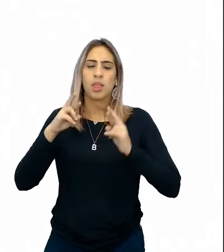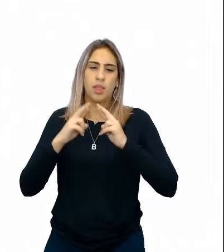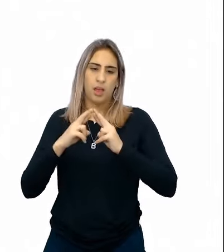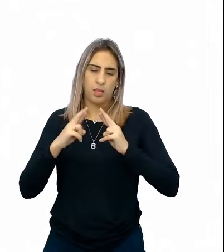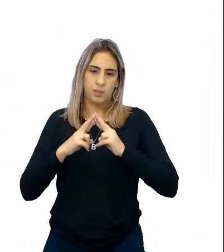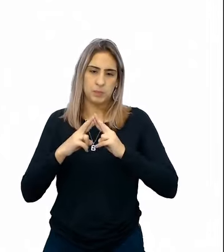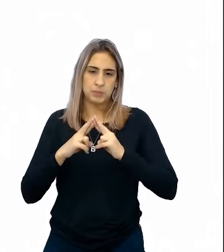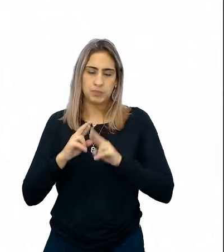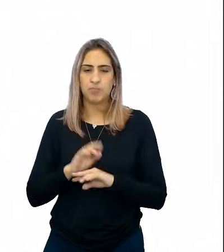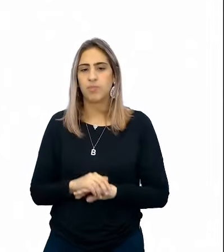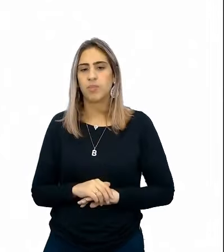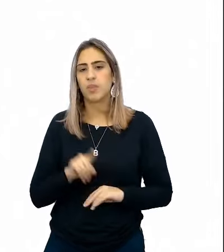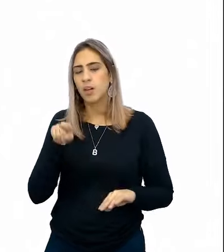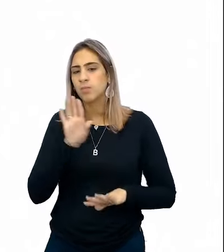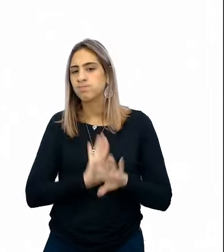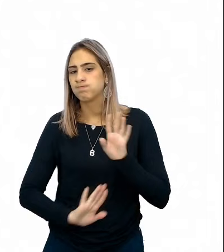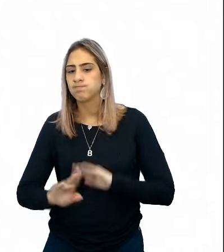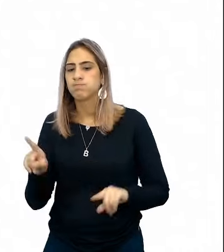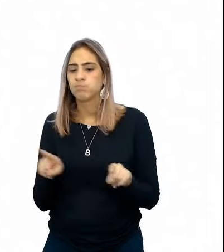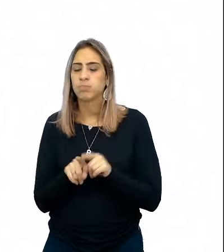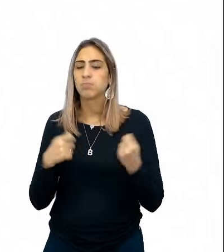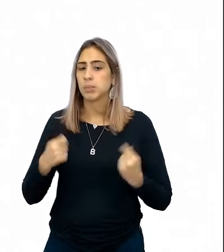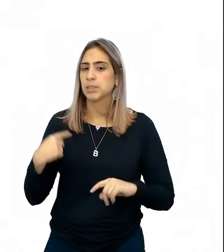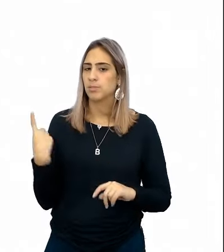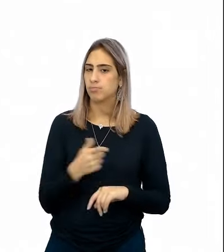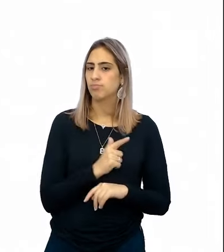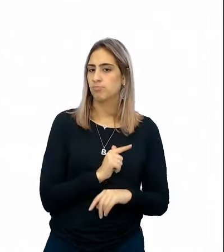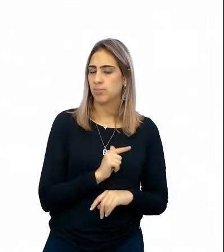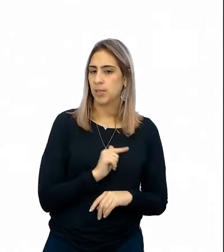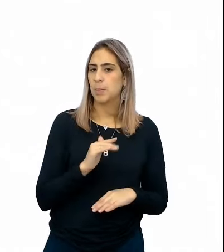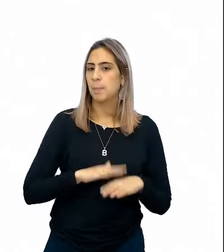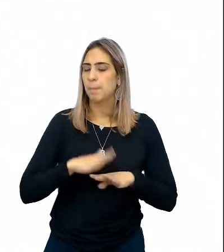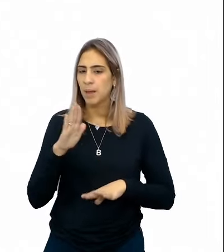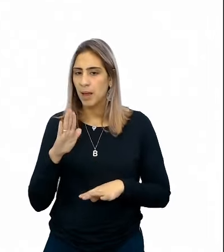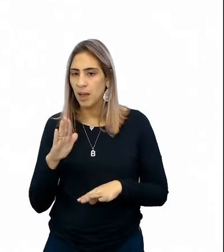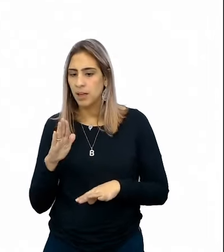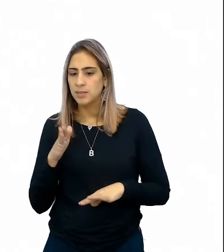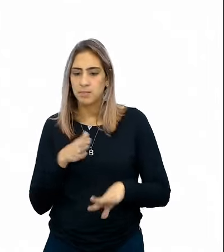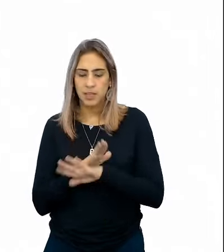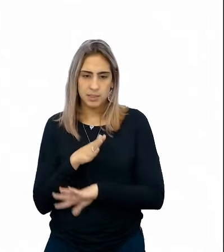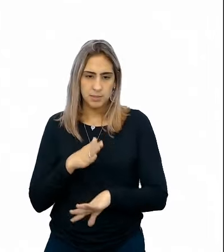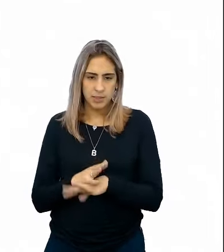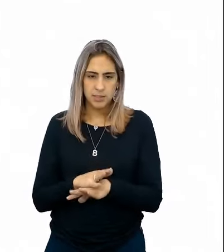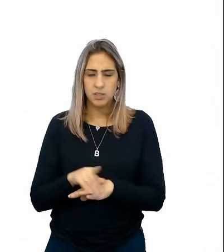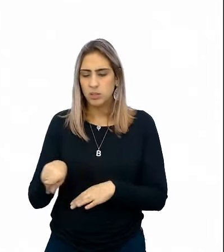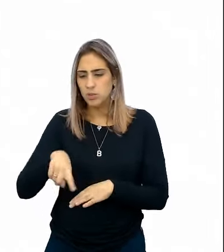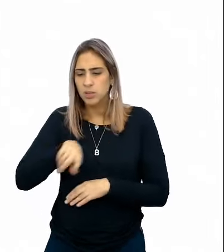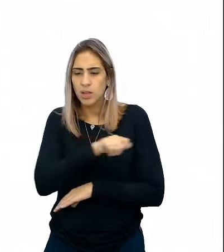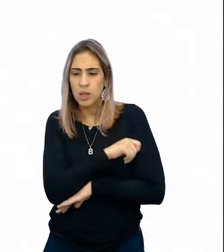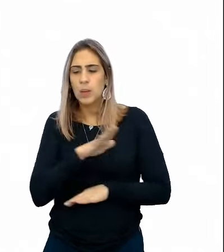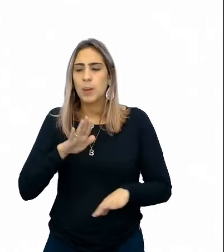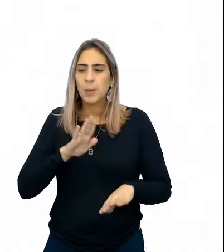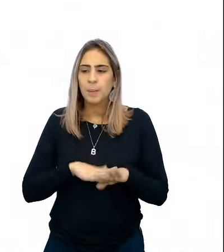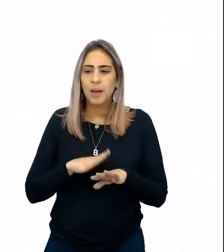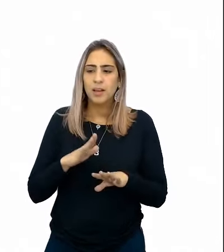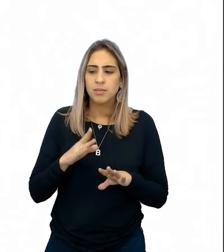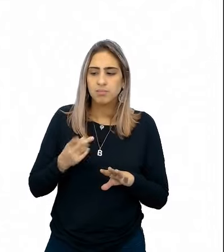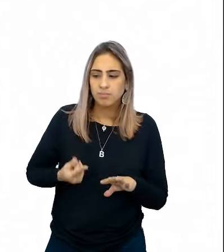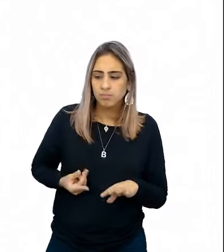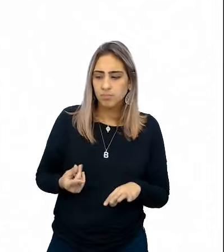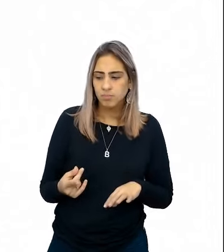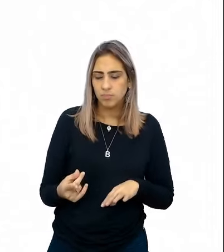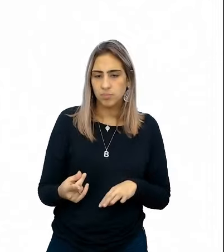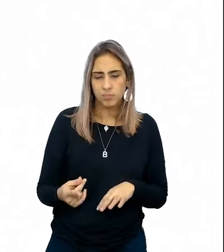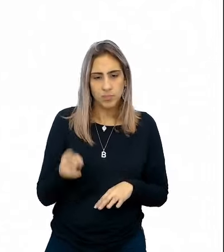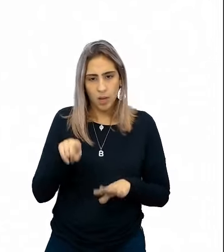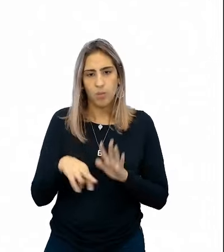rede. Esse é um cuidado que também precisamos ter. Quanto maior a participação dos estudantes, mais consistente